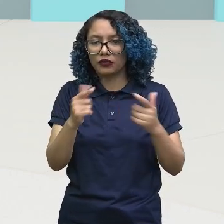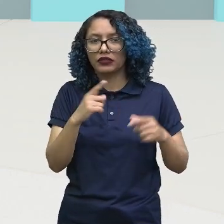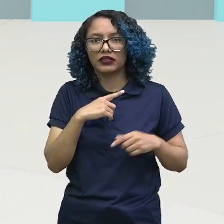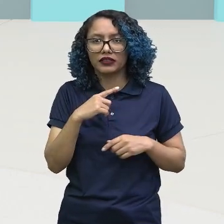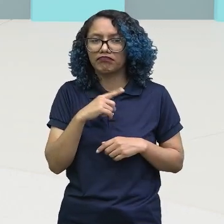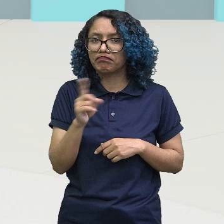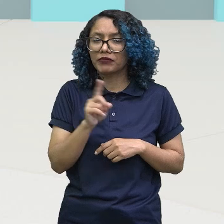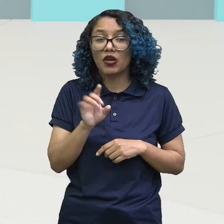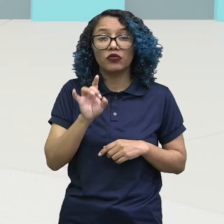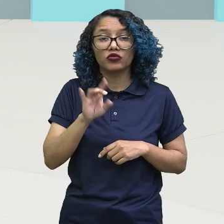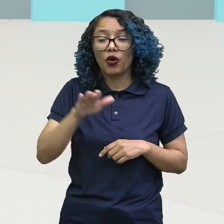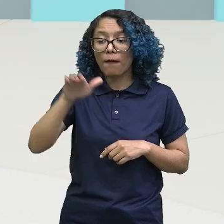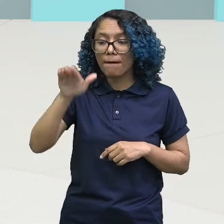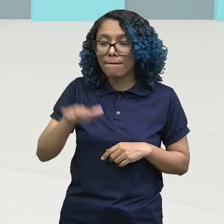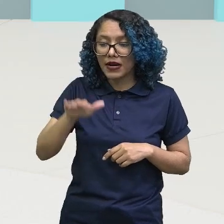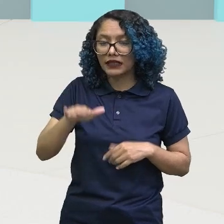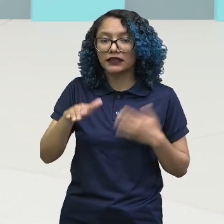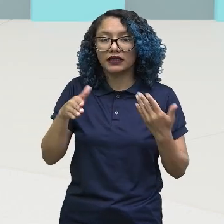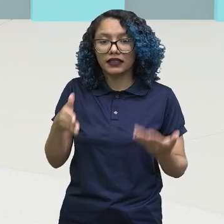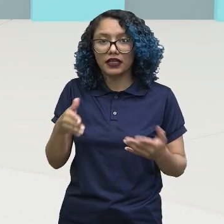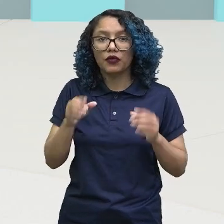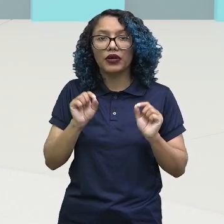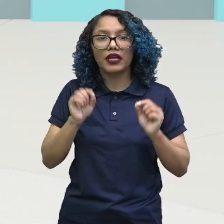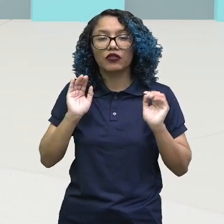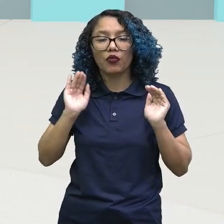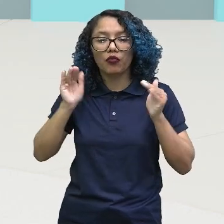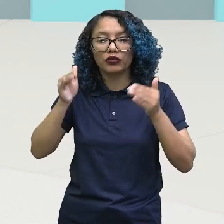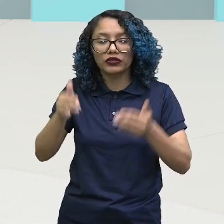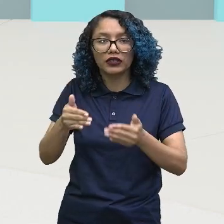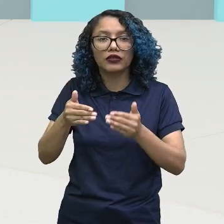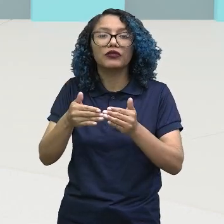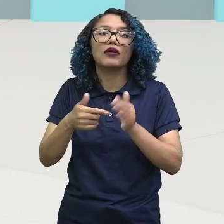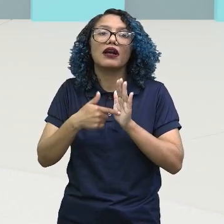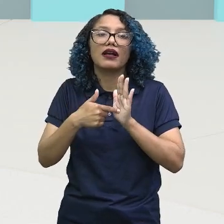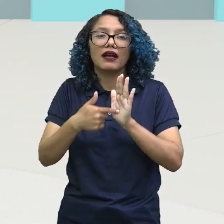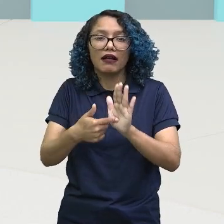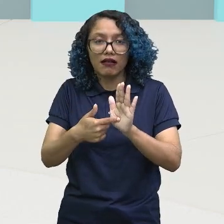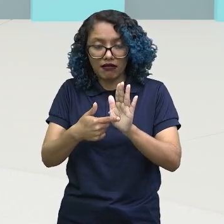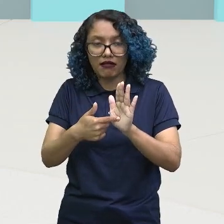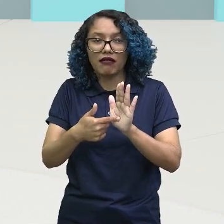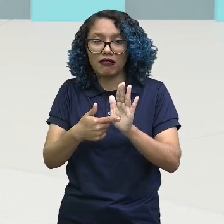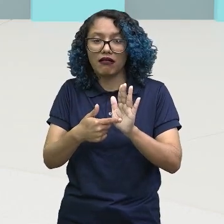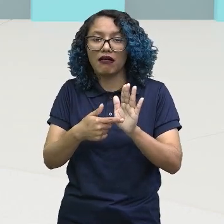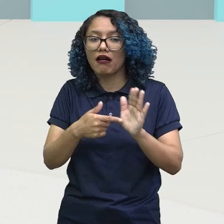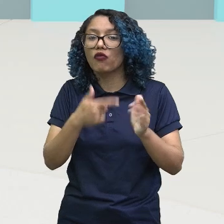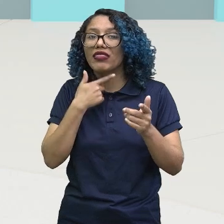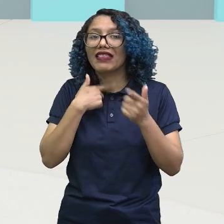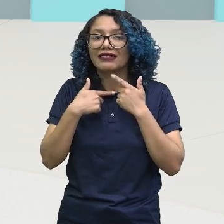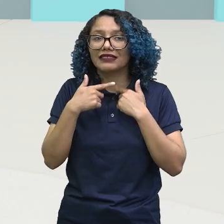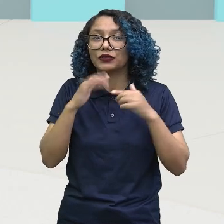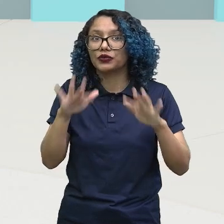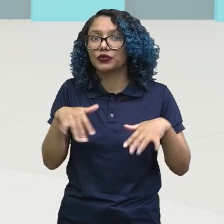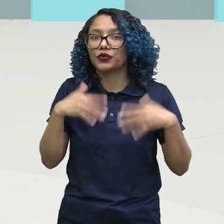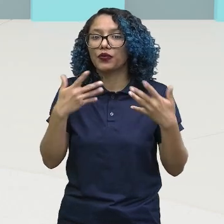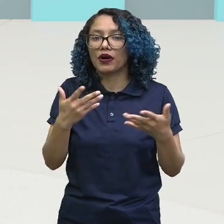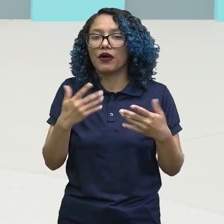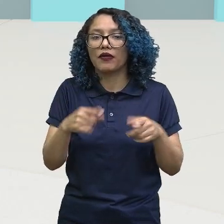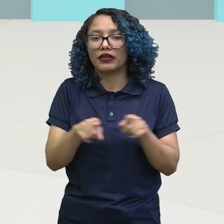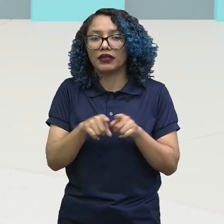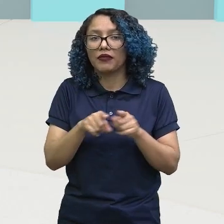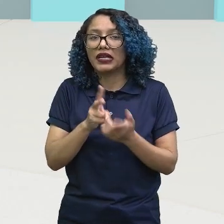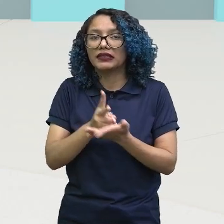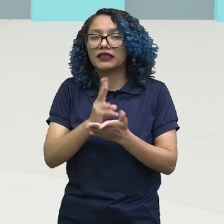é baixa. É a mesma coisa que eu estou especificando essa ideia do meu desejo. E sempre vem após um verbo